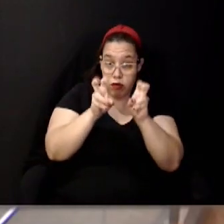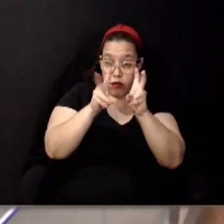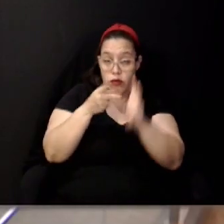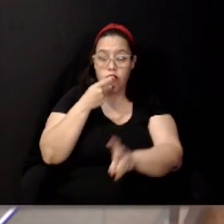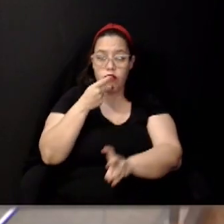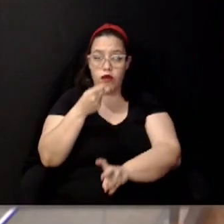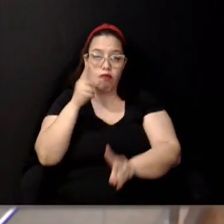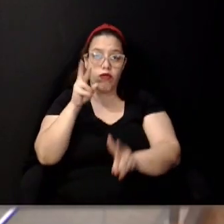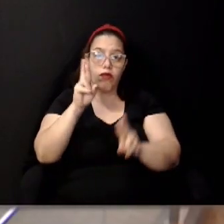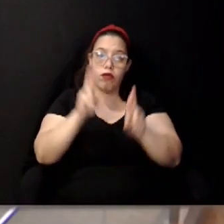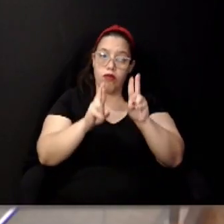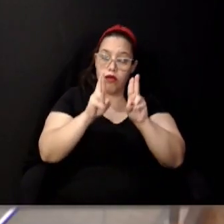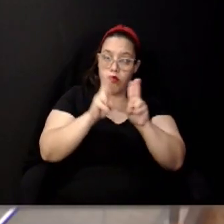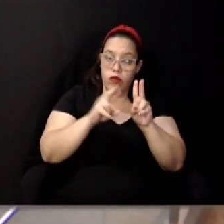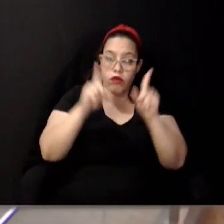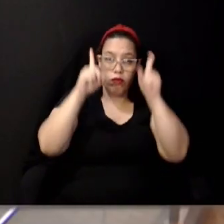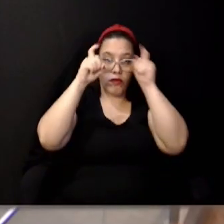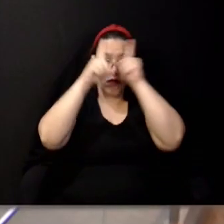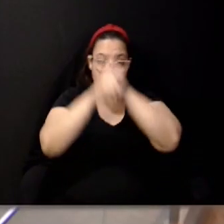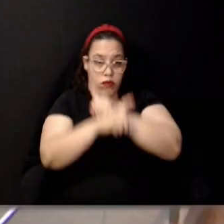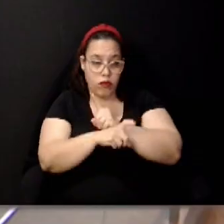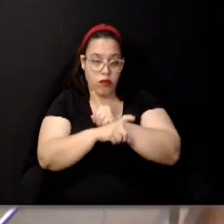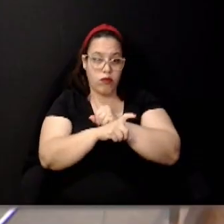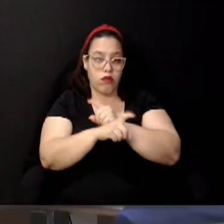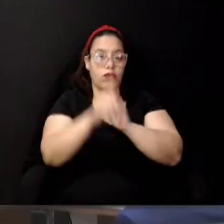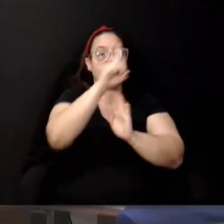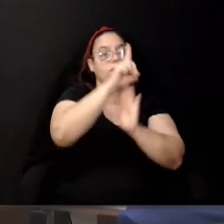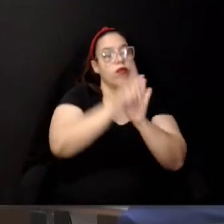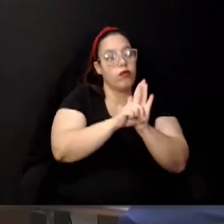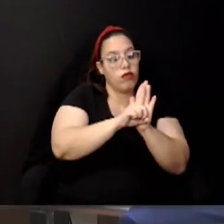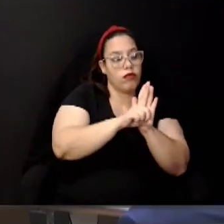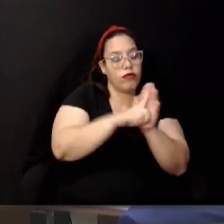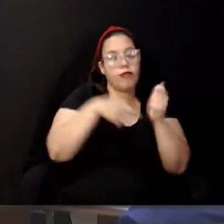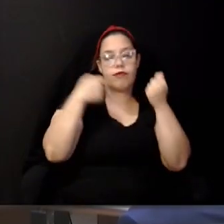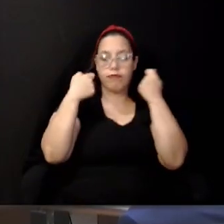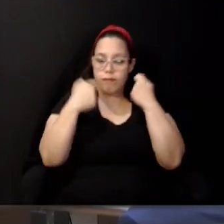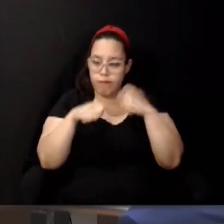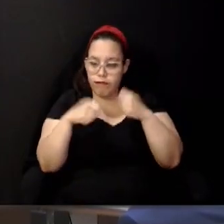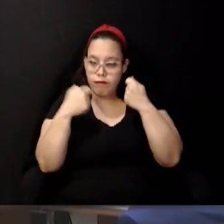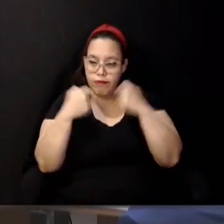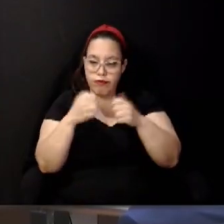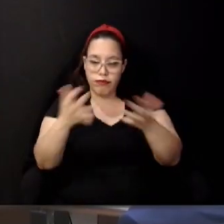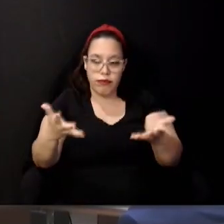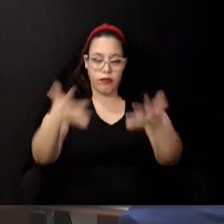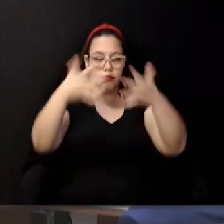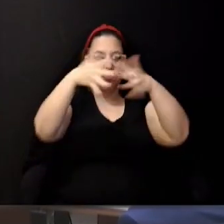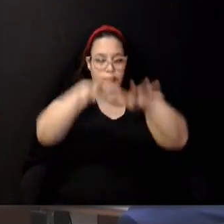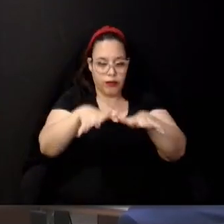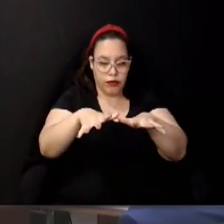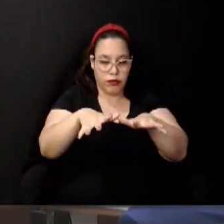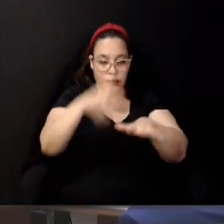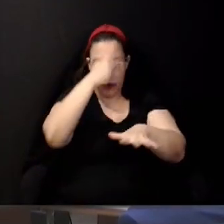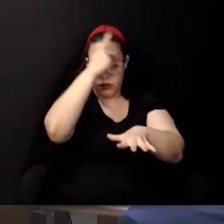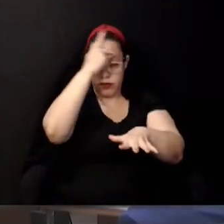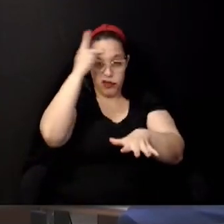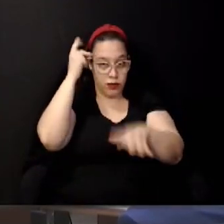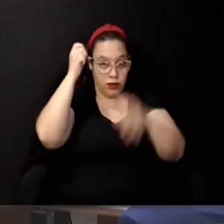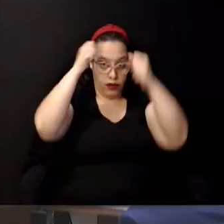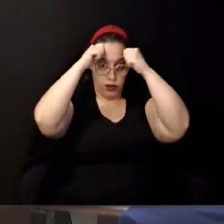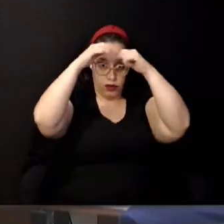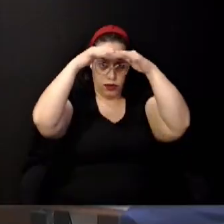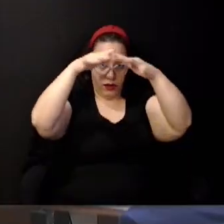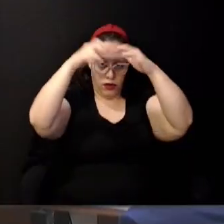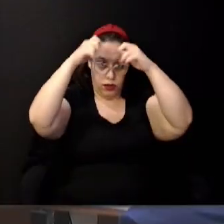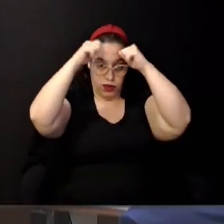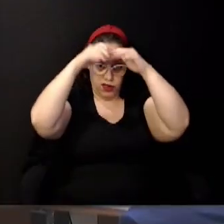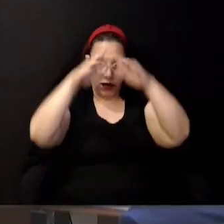dos desafios, os direitos e a necessidade de inclusão das pessoas com autismo. Então, quando você fala